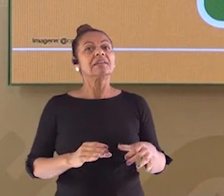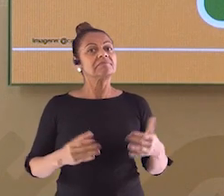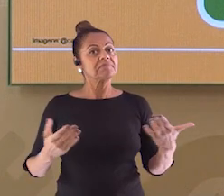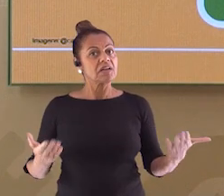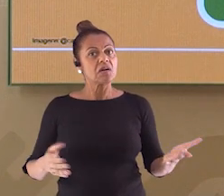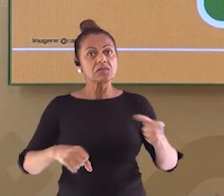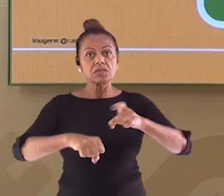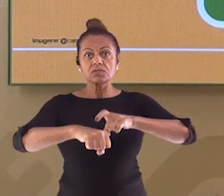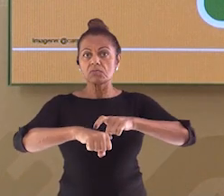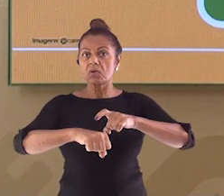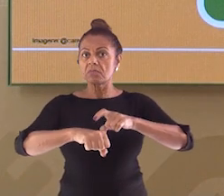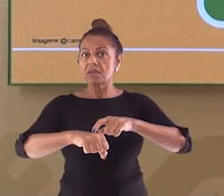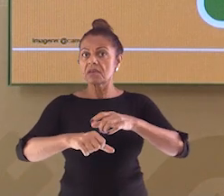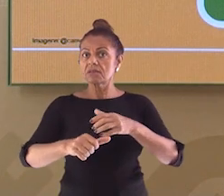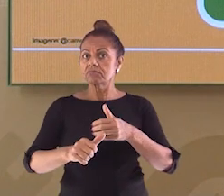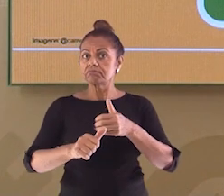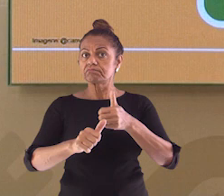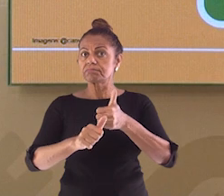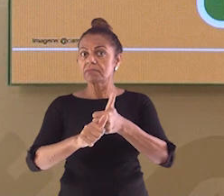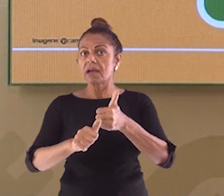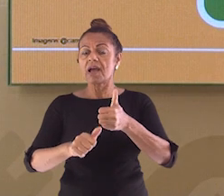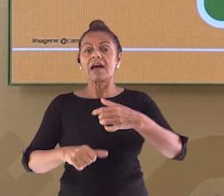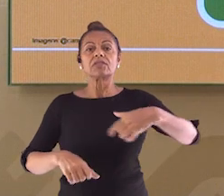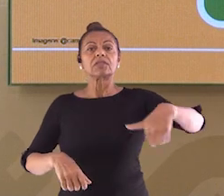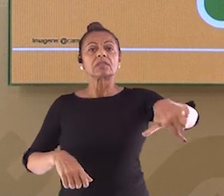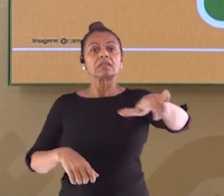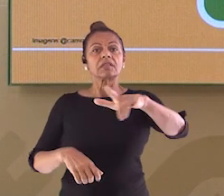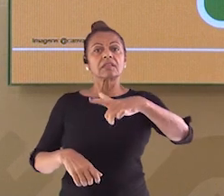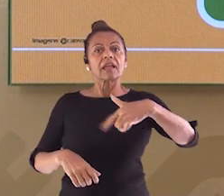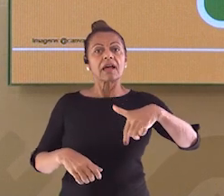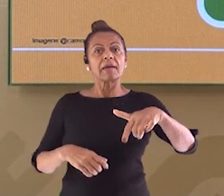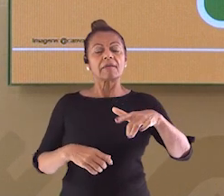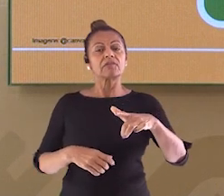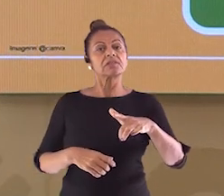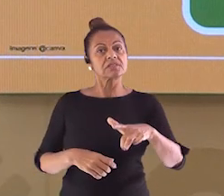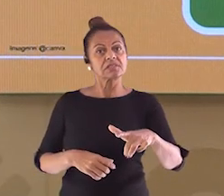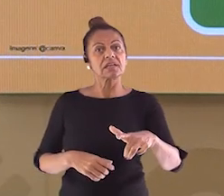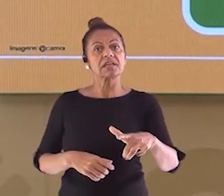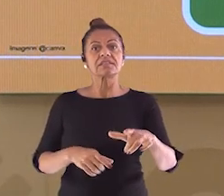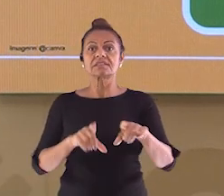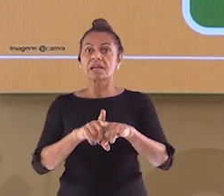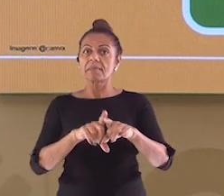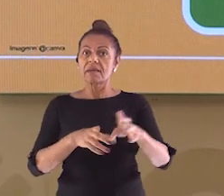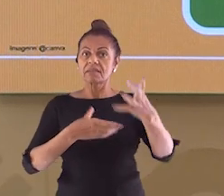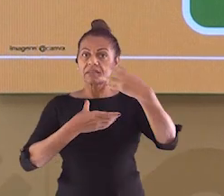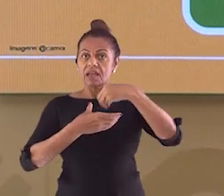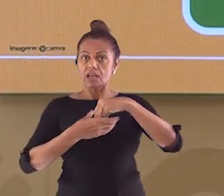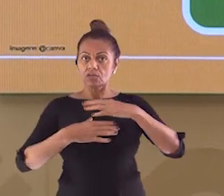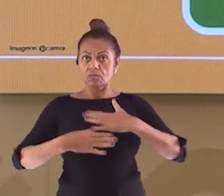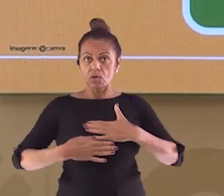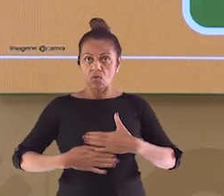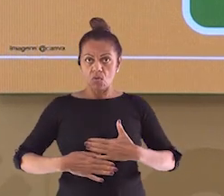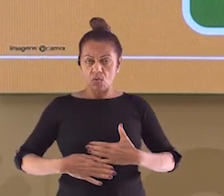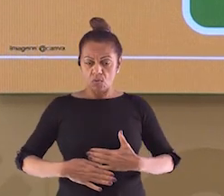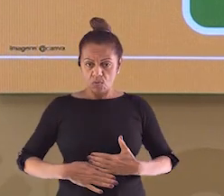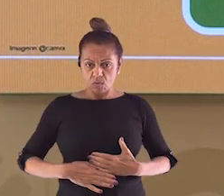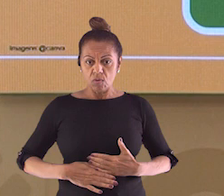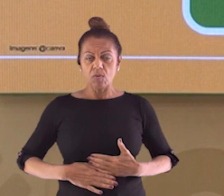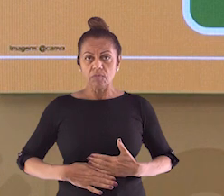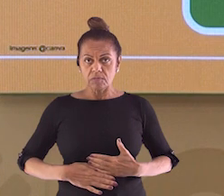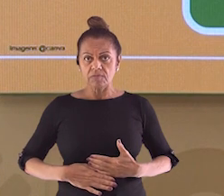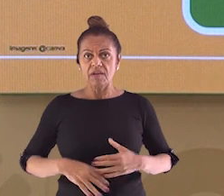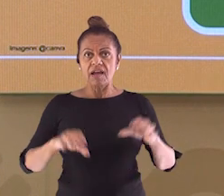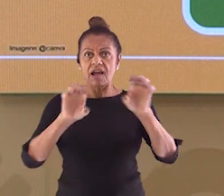inúmeras reações químicas dentro de mim e de você que está aí me assistindo. O simples fato de manter a